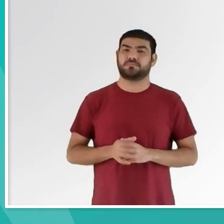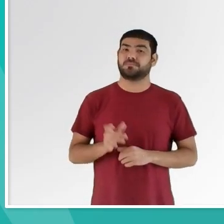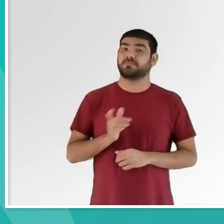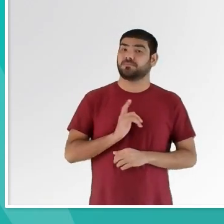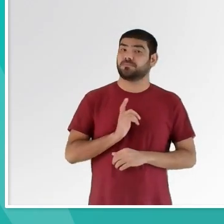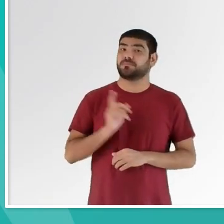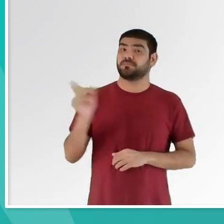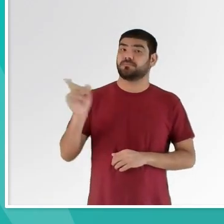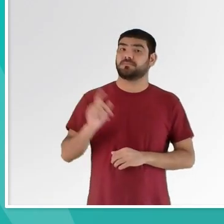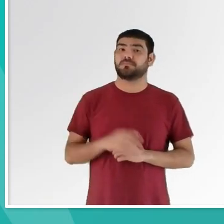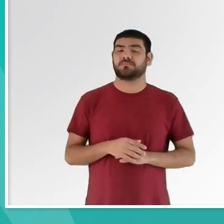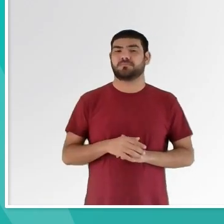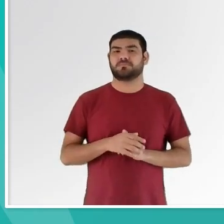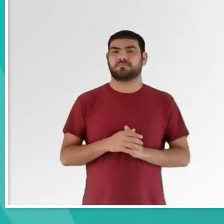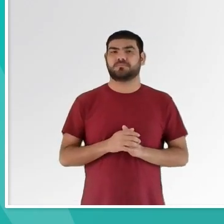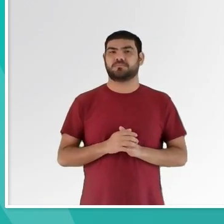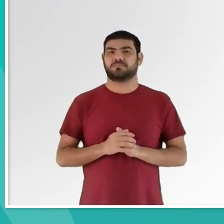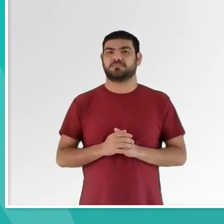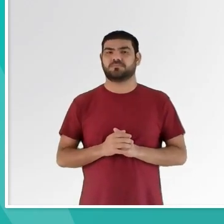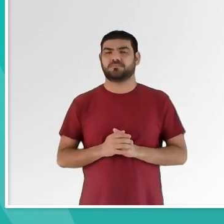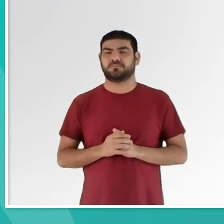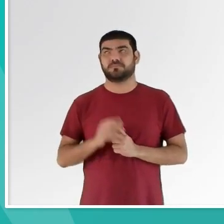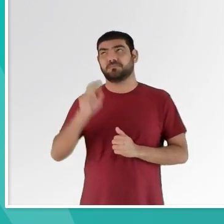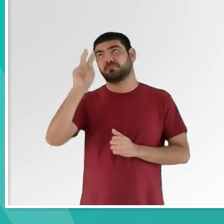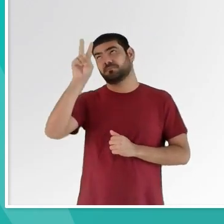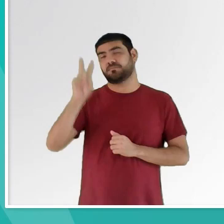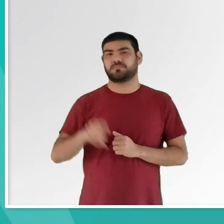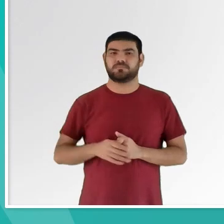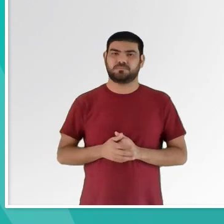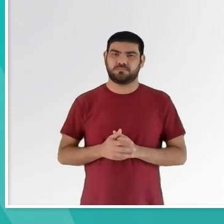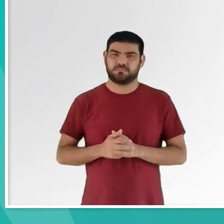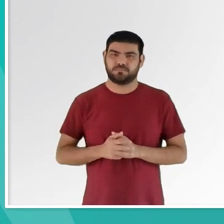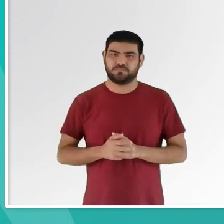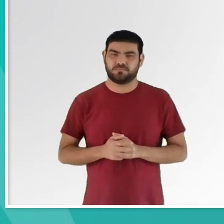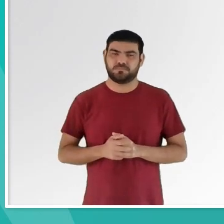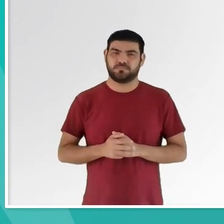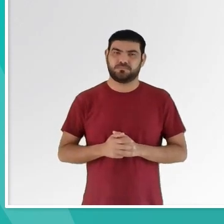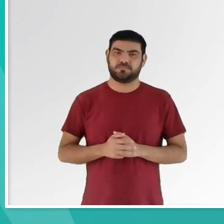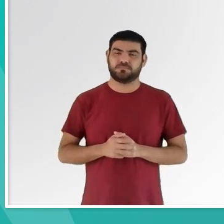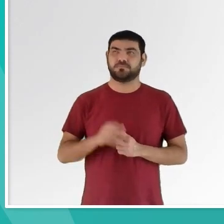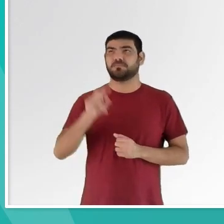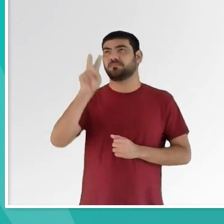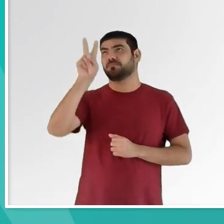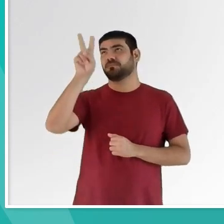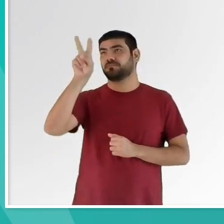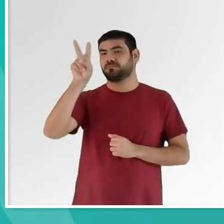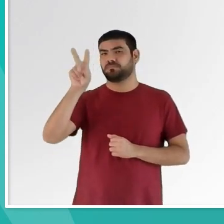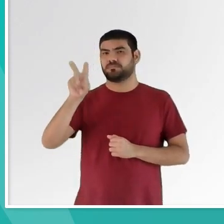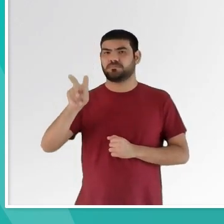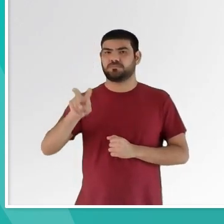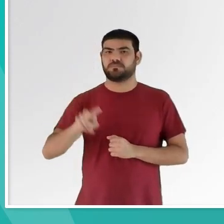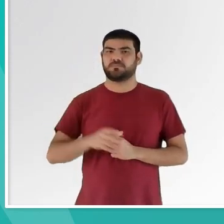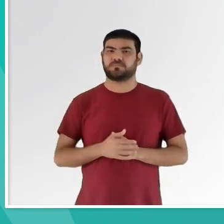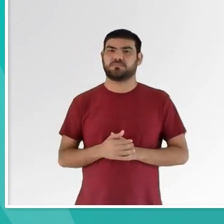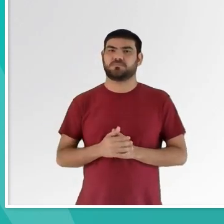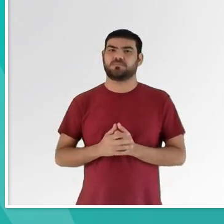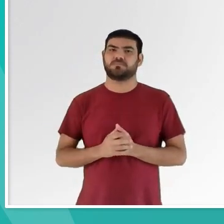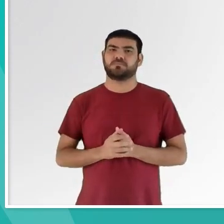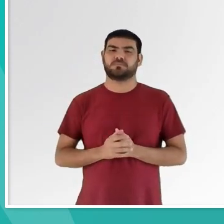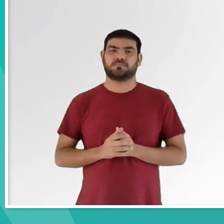se traduzido corresponde à arte da terra, e tem como principal característica a utilização de